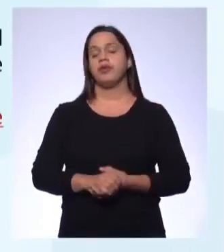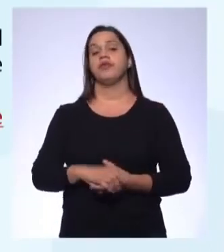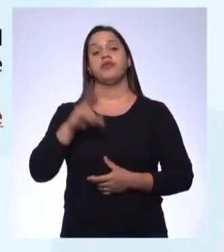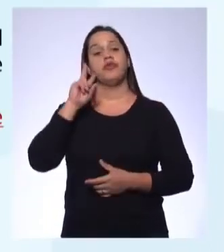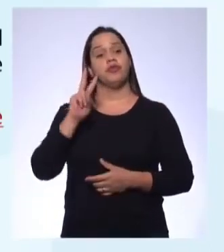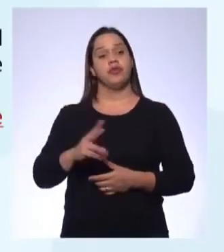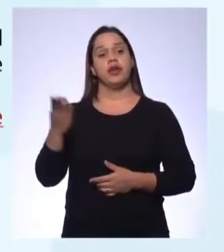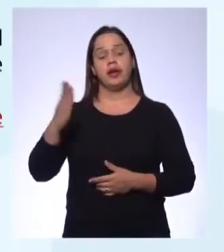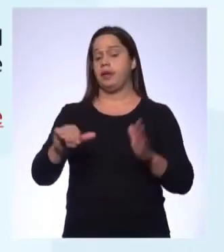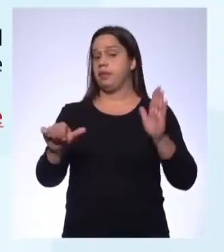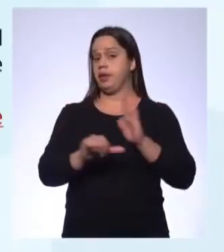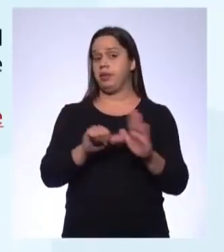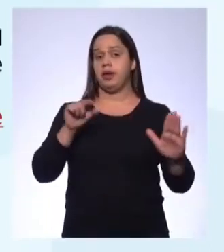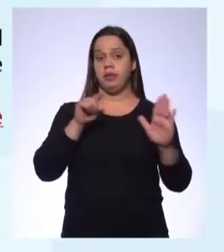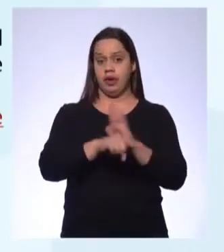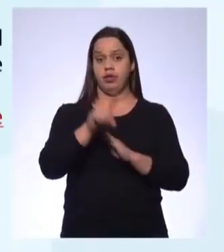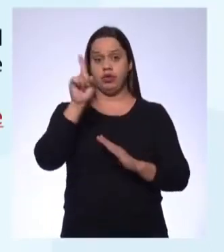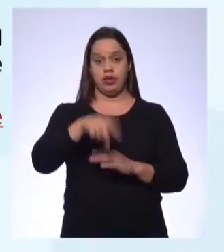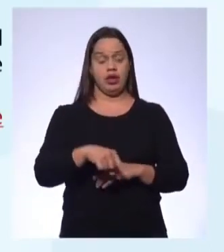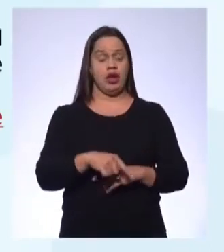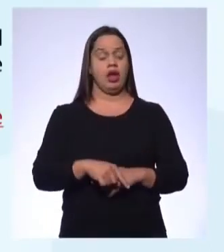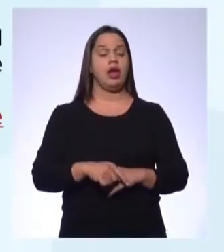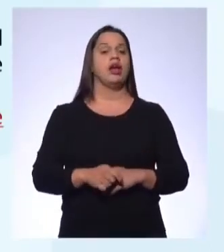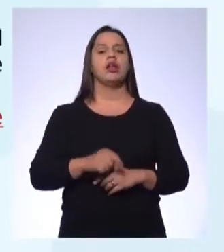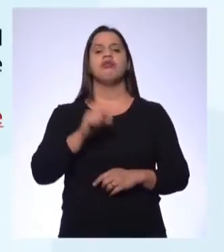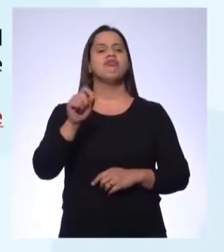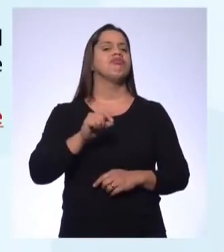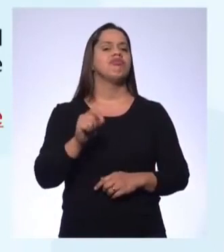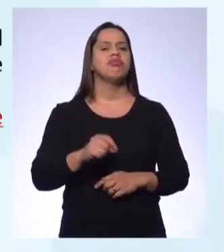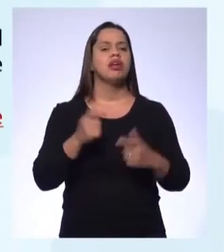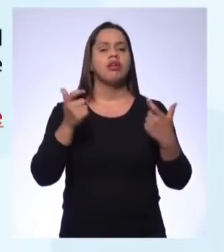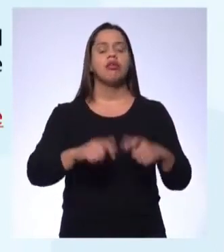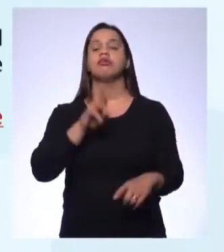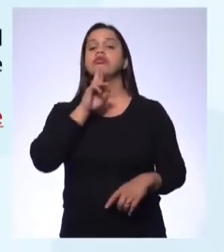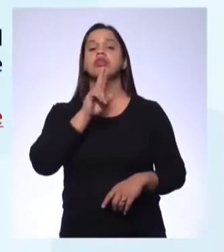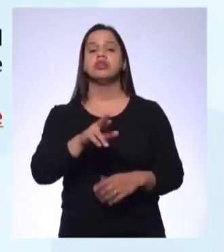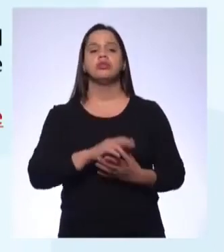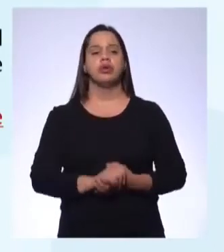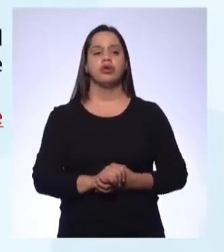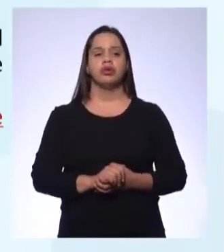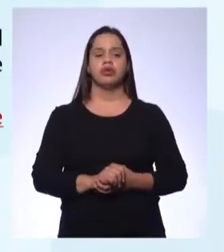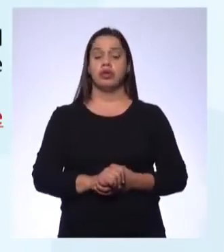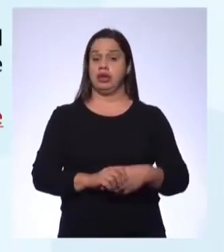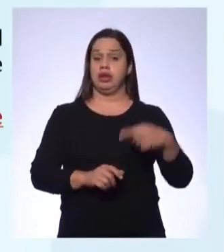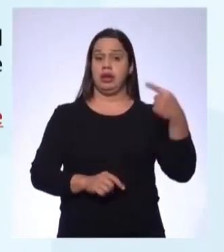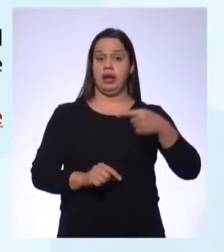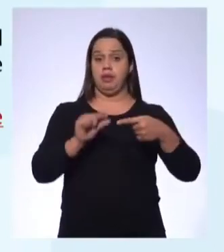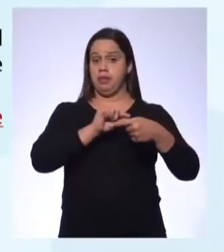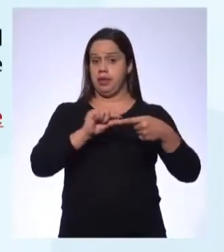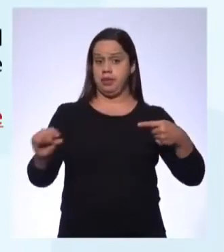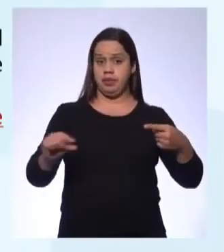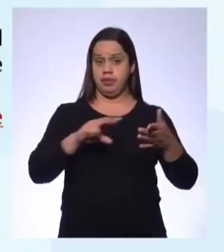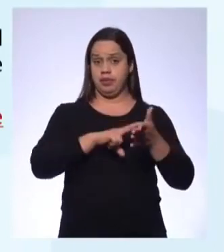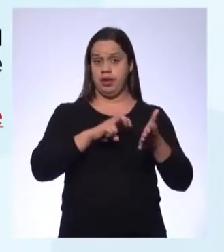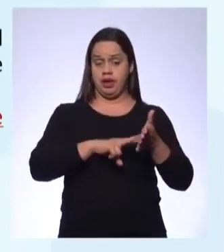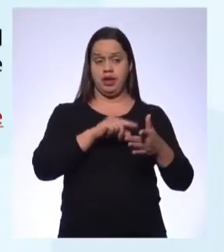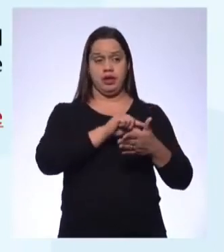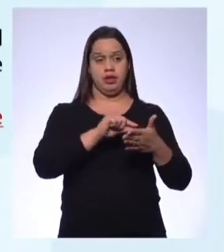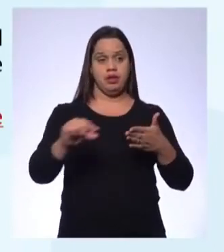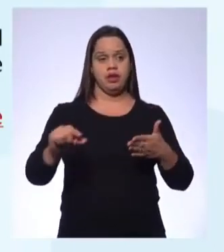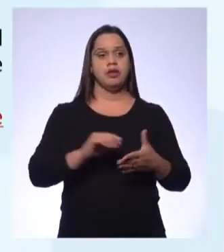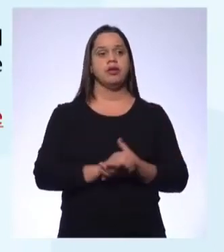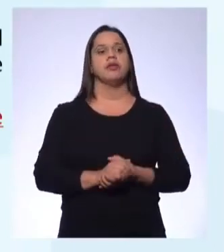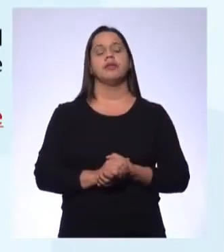A primeira pergunta, que era what? Aonde está a resposta? Lá na primeira linha. The Ebola cyclone was a